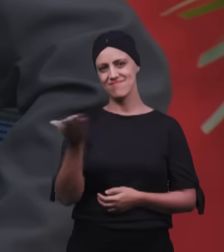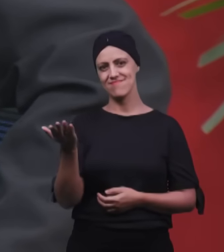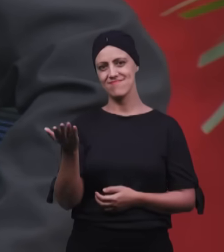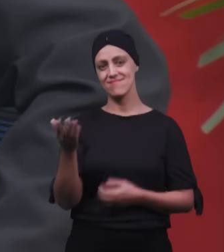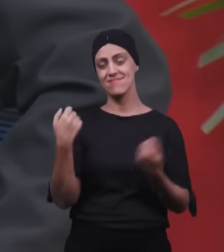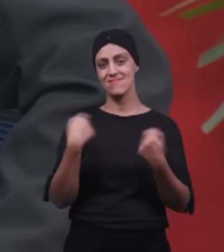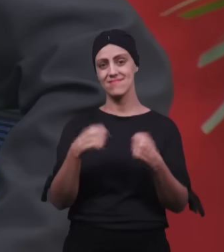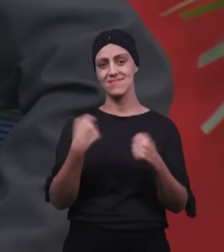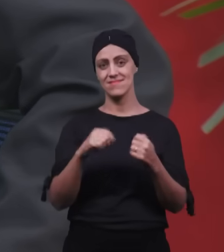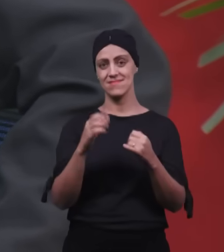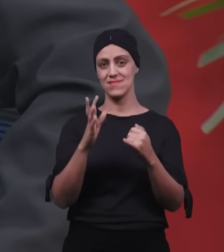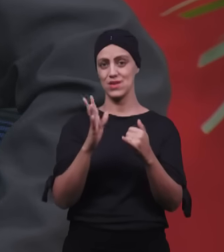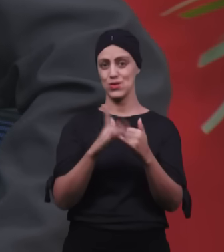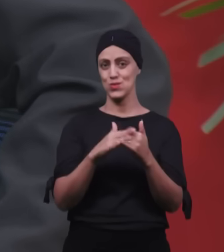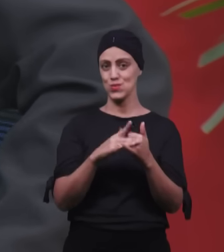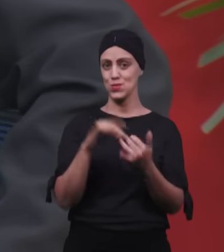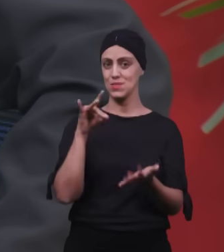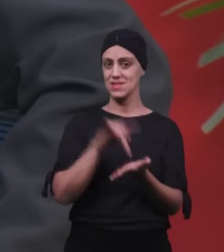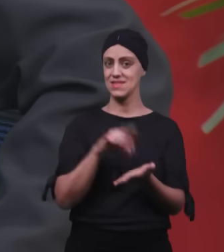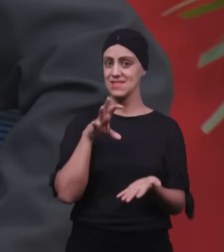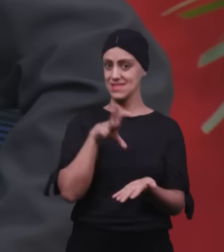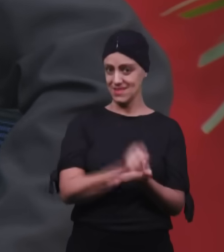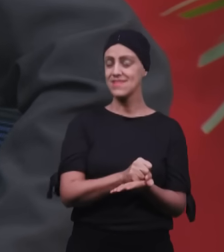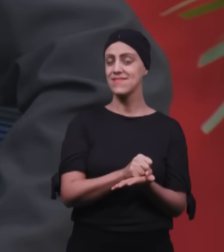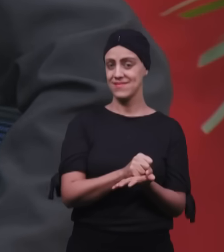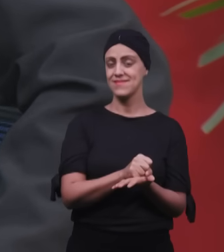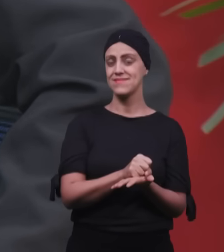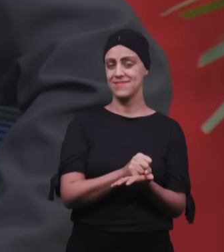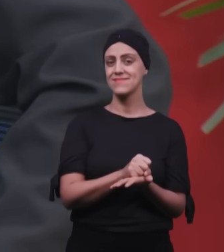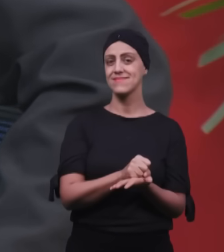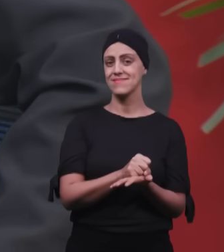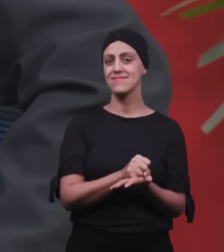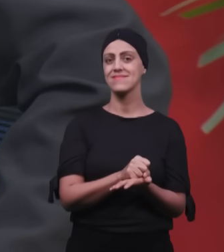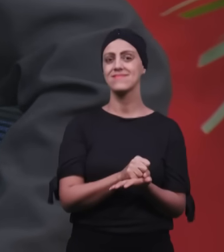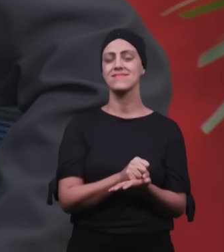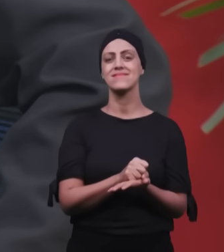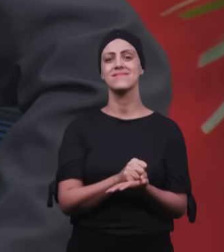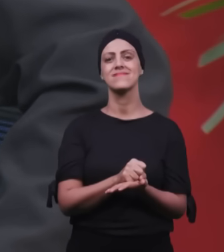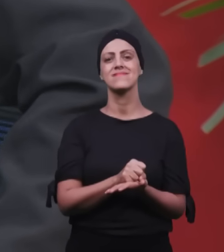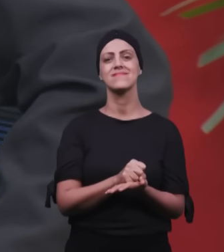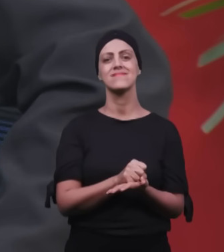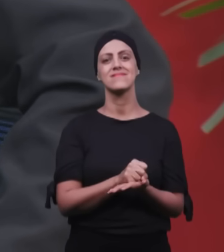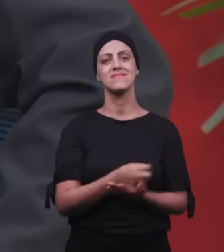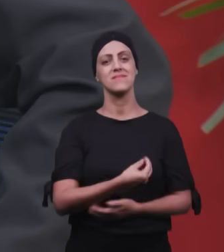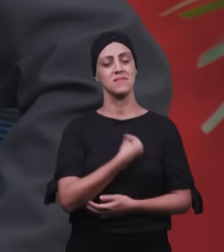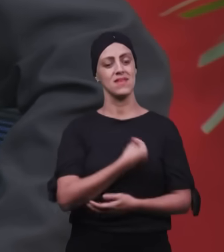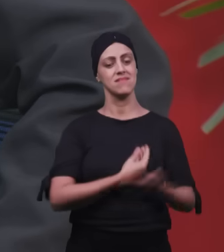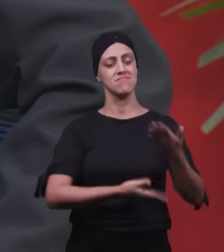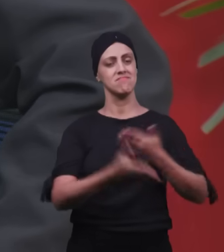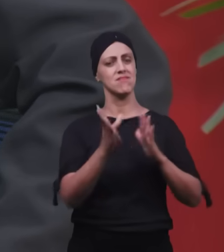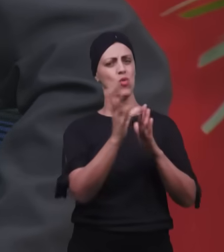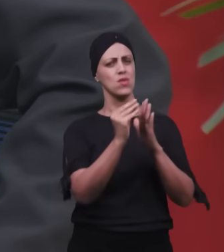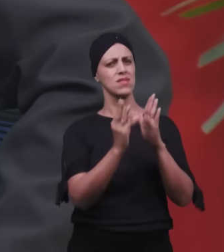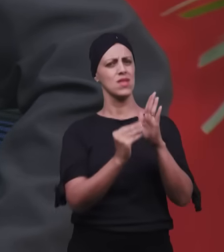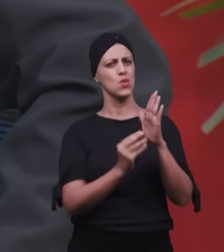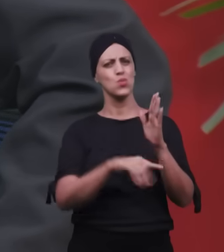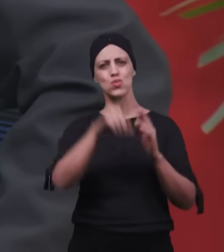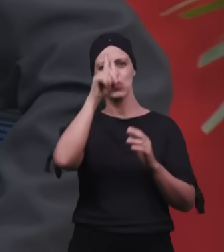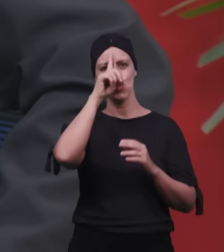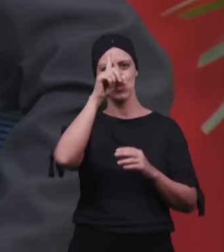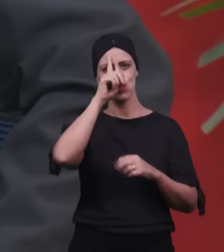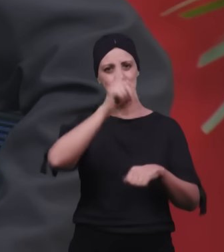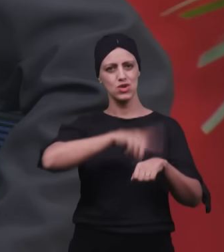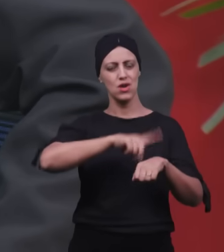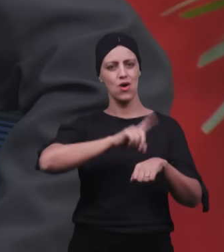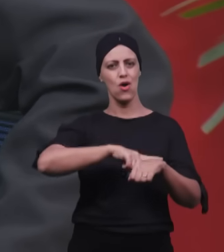de se inscreverem no canal da Igreja Cristã Maranata né para participar dos nossos conteúdos todos